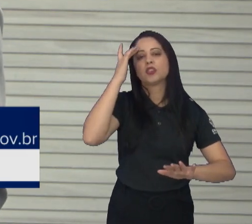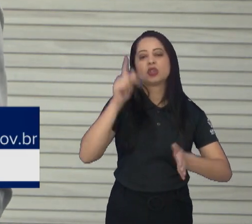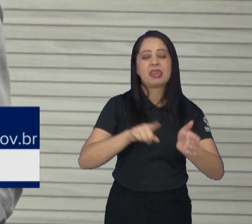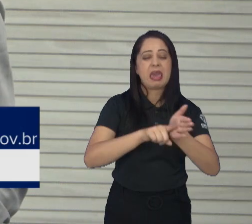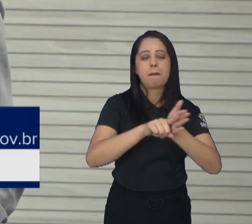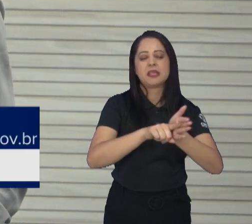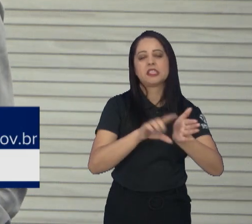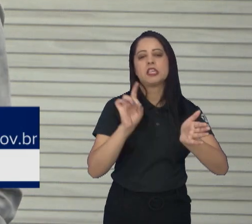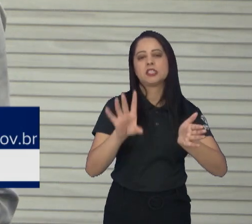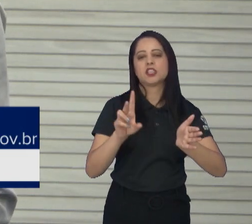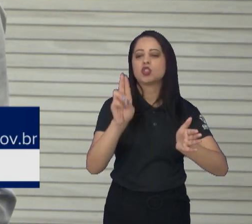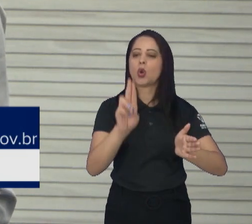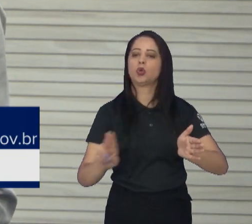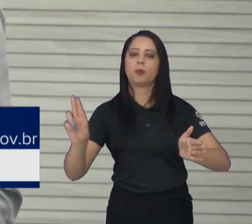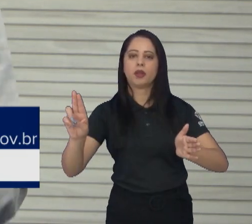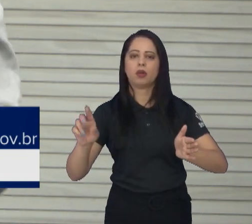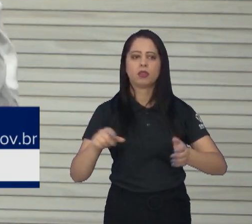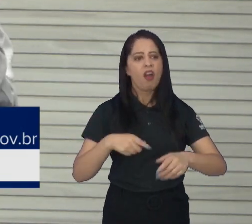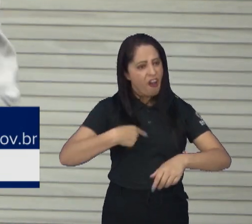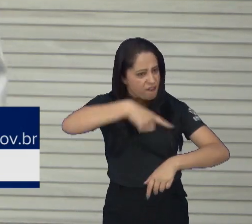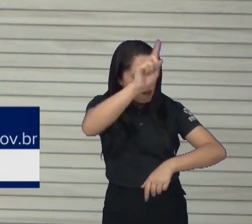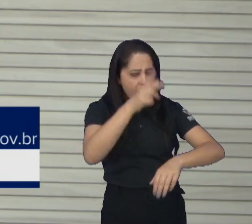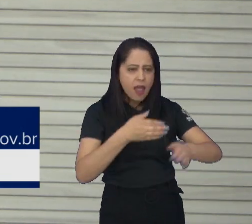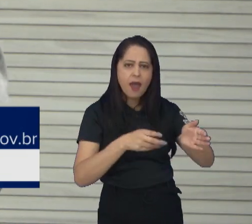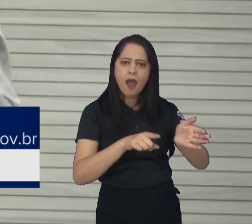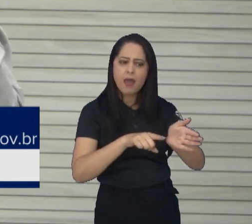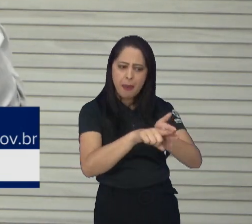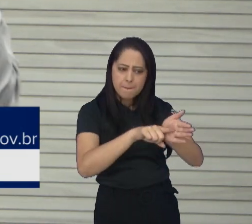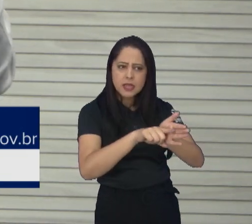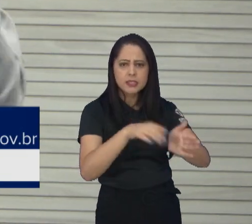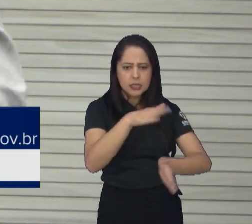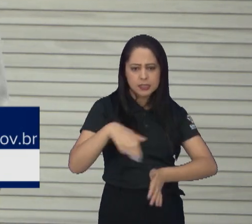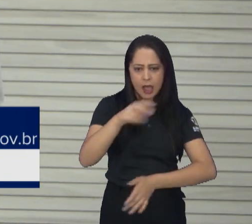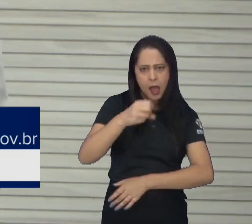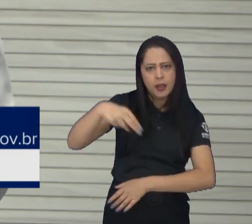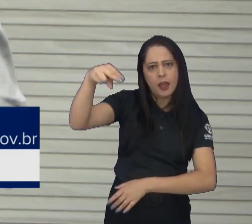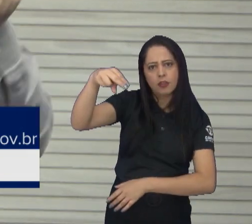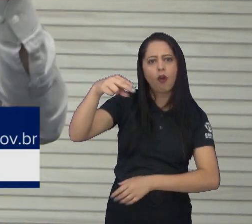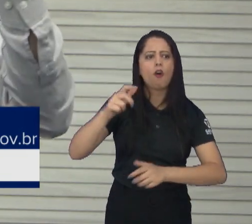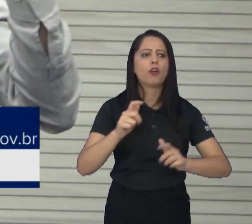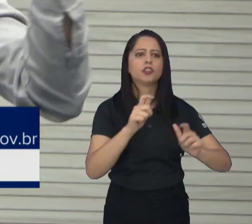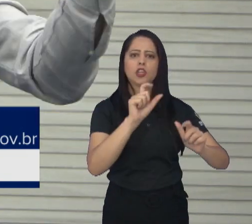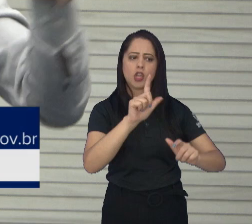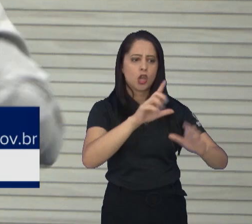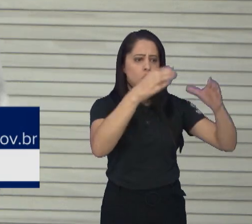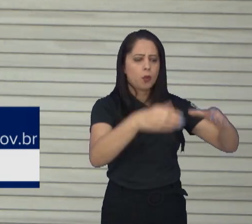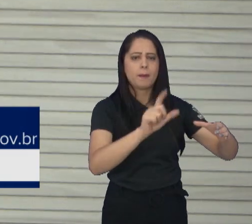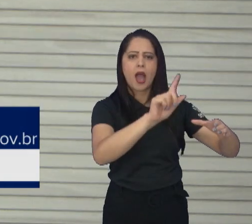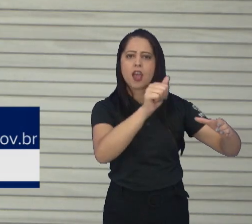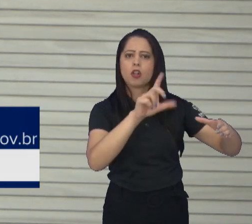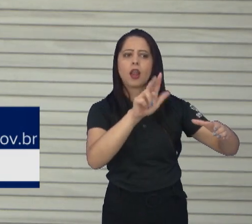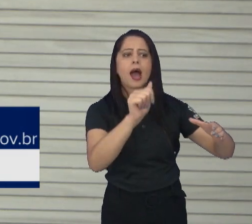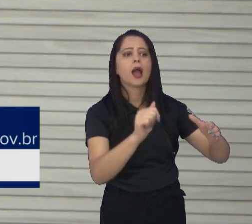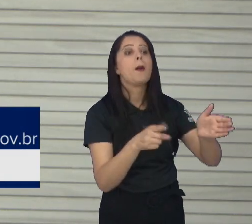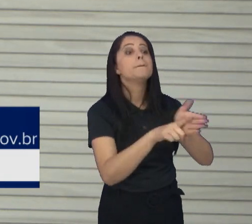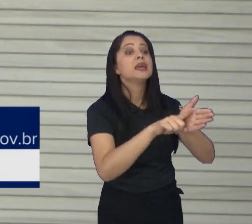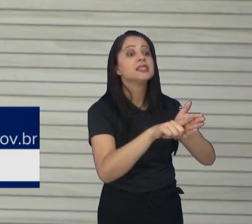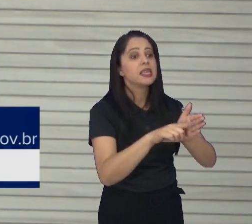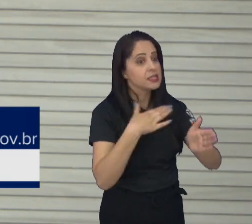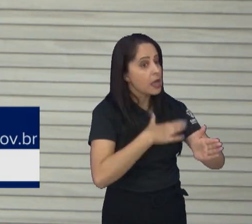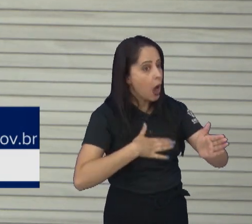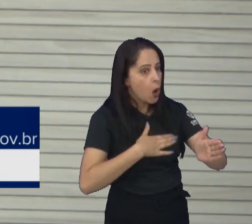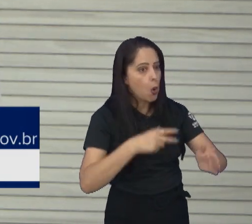vai fazer no Jardim do Lago, vai fazer na Zona Norte, vai fazer lá no Buquirinha, vai fazer no Jaguari, para ver como é que vai dar